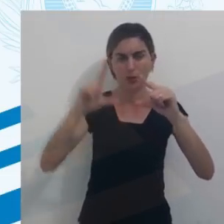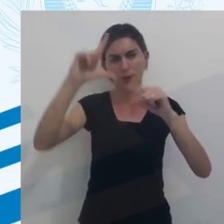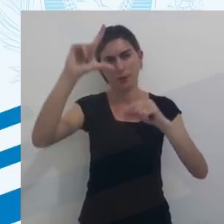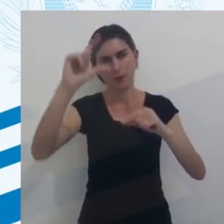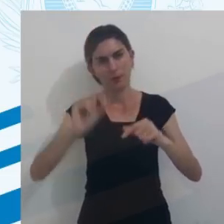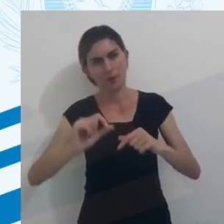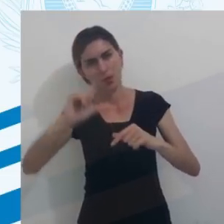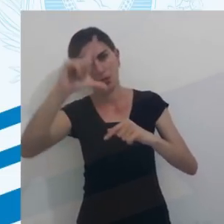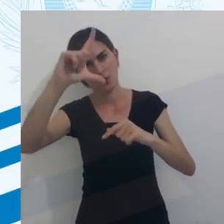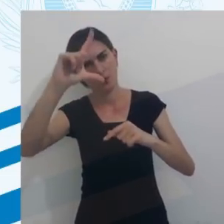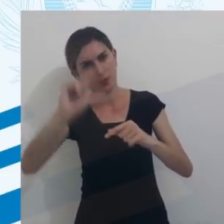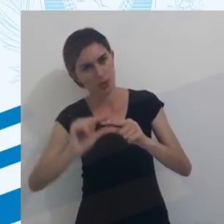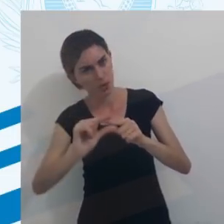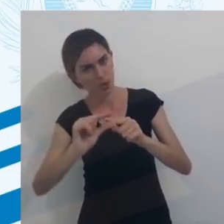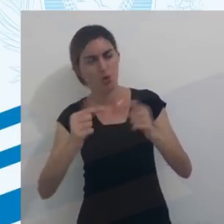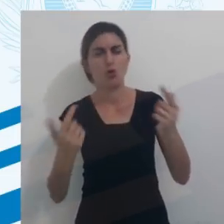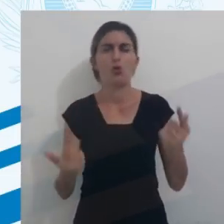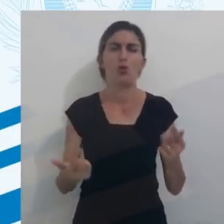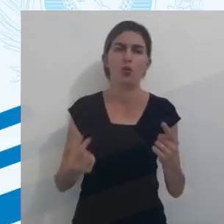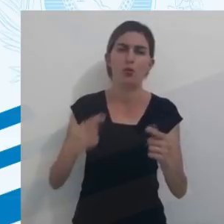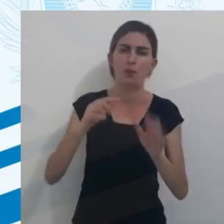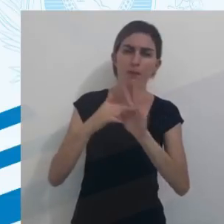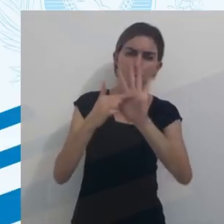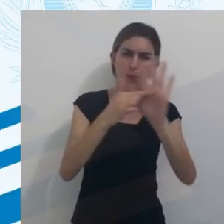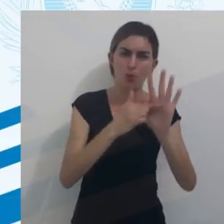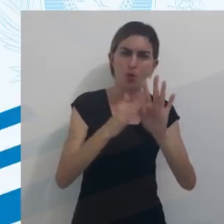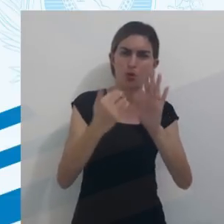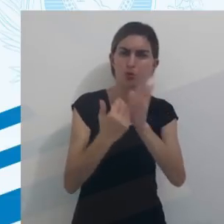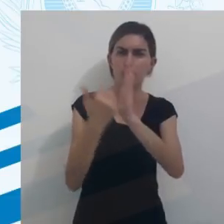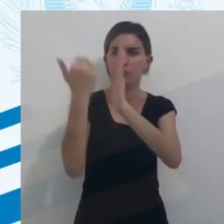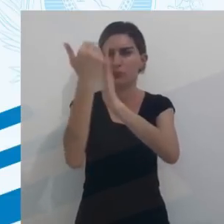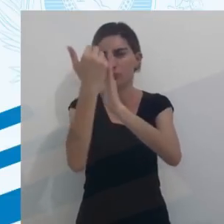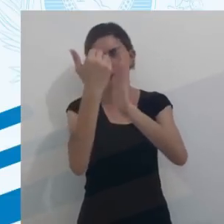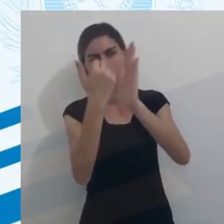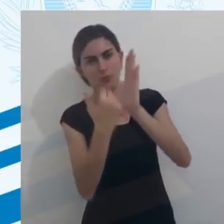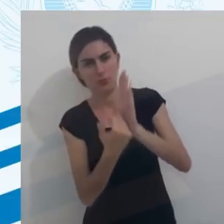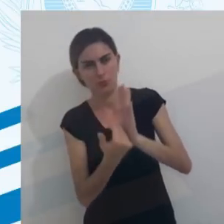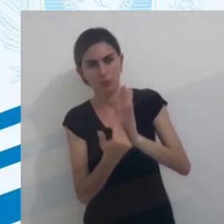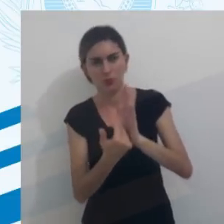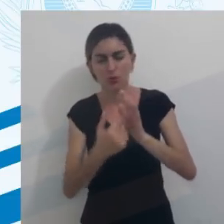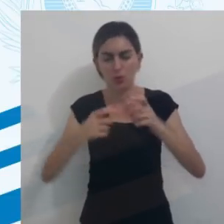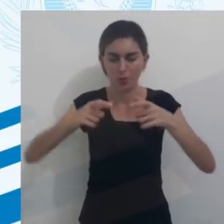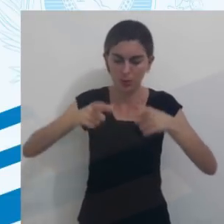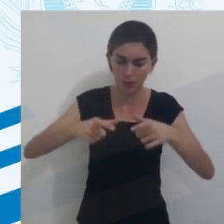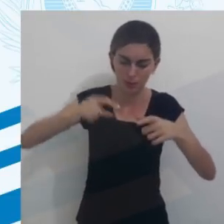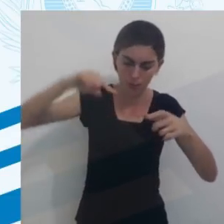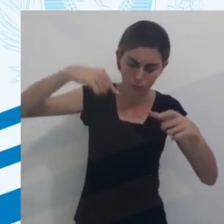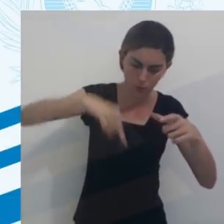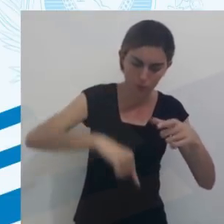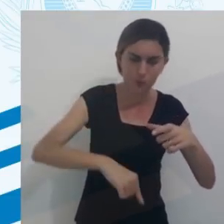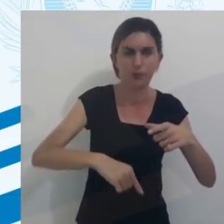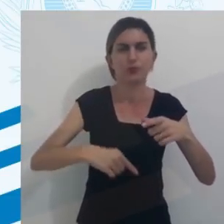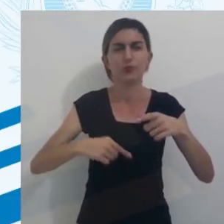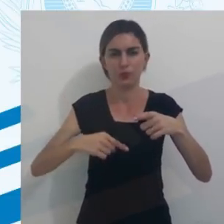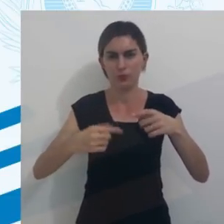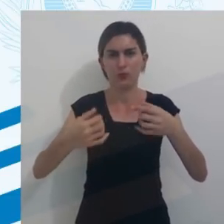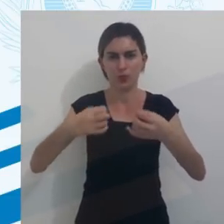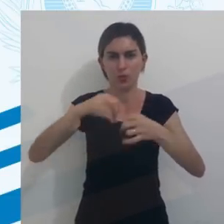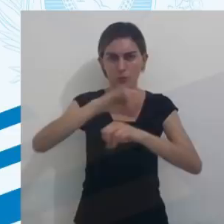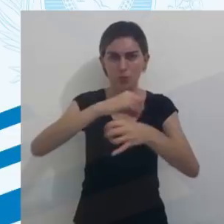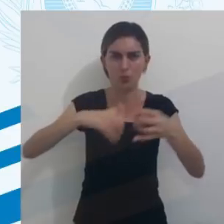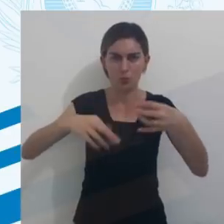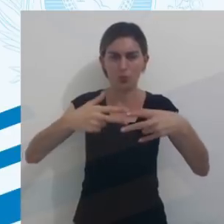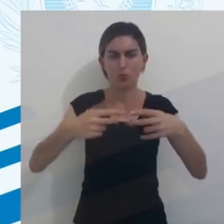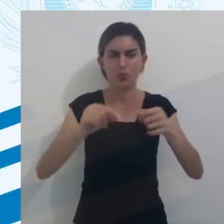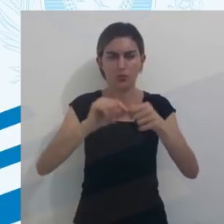indicam também onde houver precipitação, que é a deposição do fundo do recipiente, dessas substâncias que